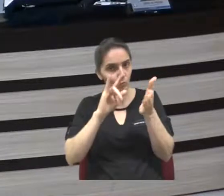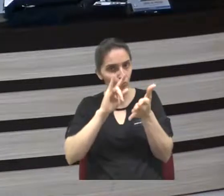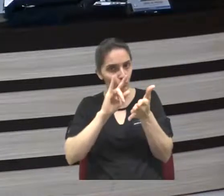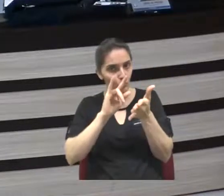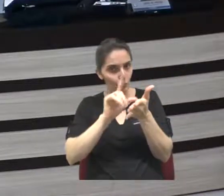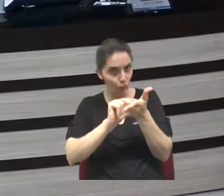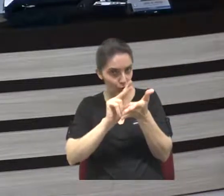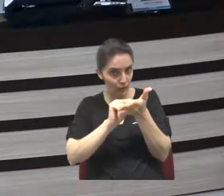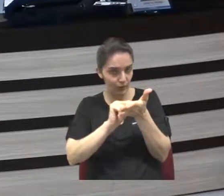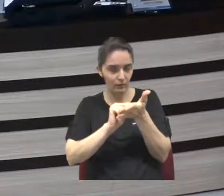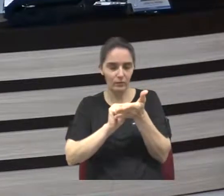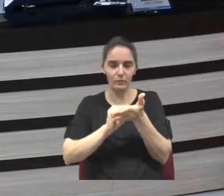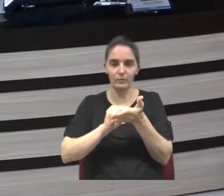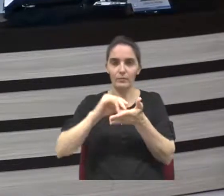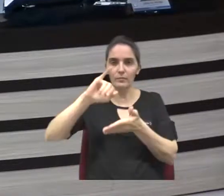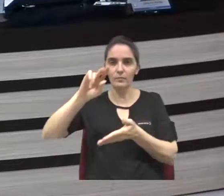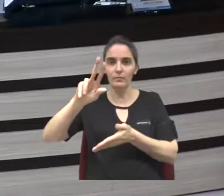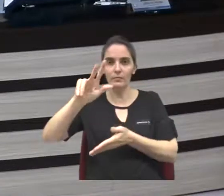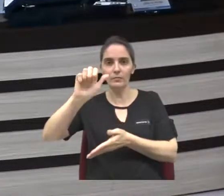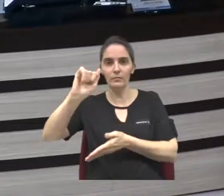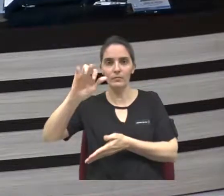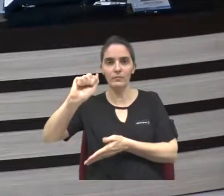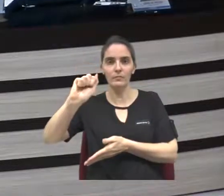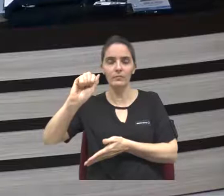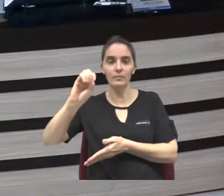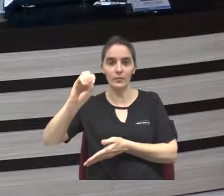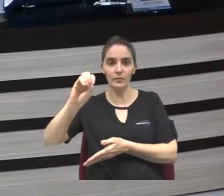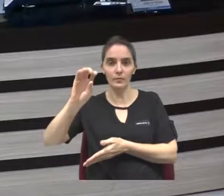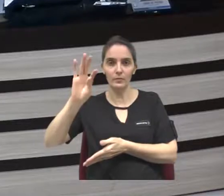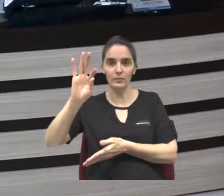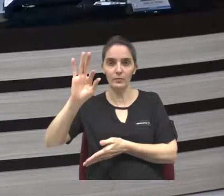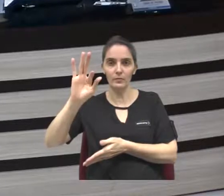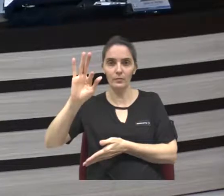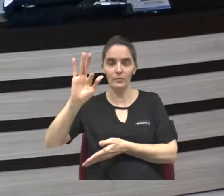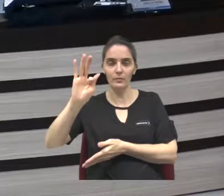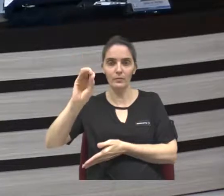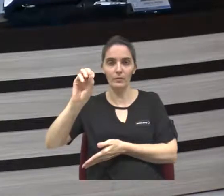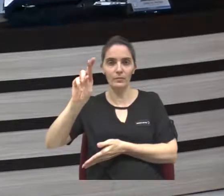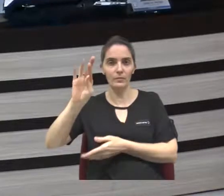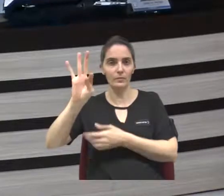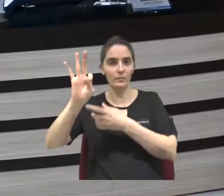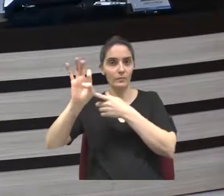Juliano Forte, diretor de licenciamento. O expediente.